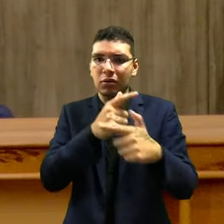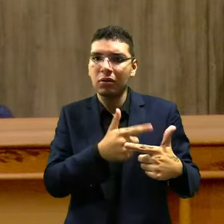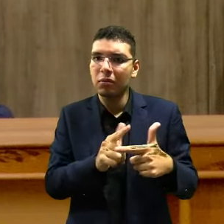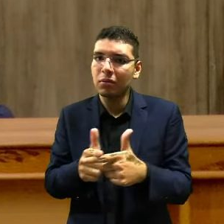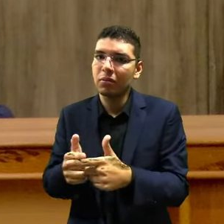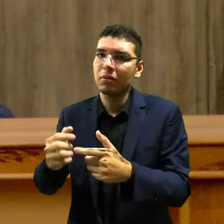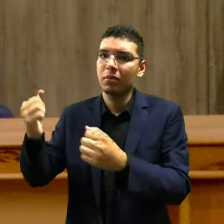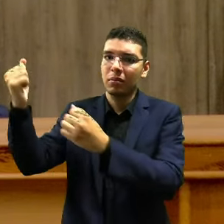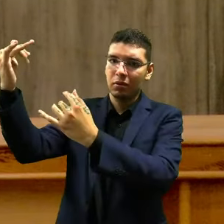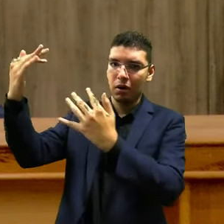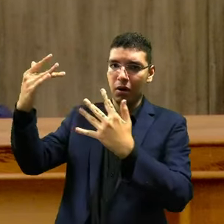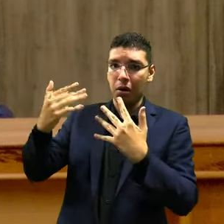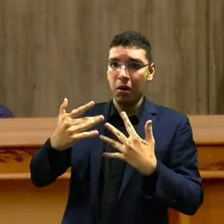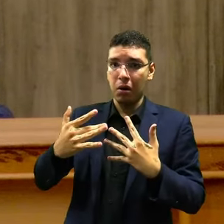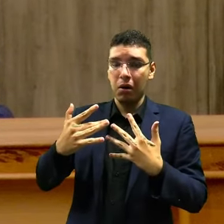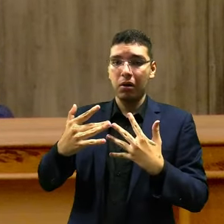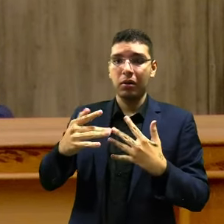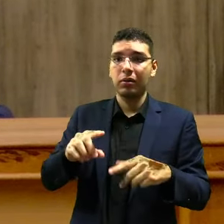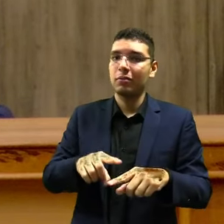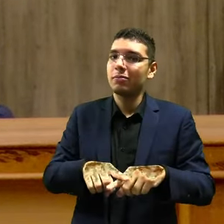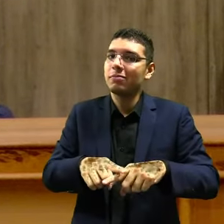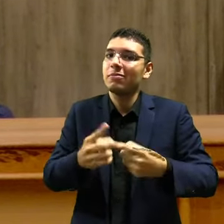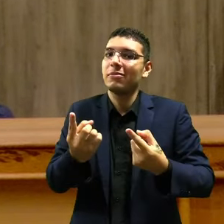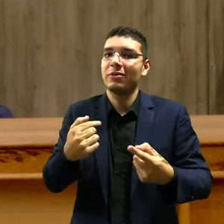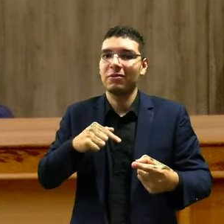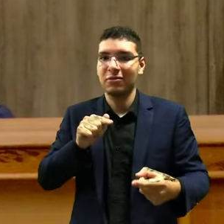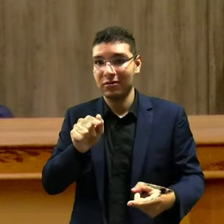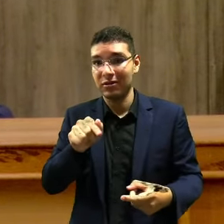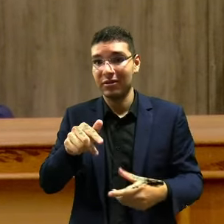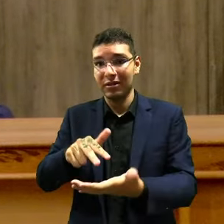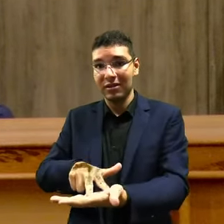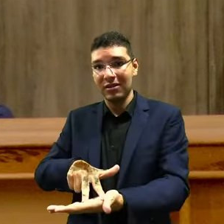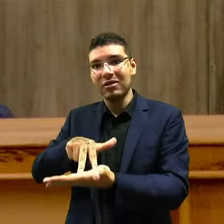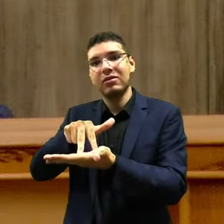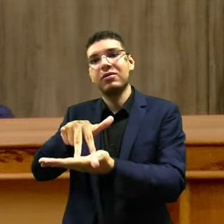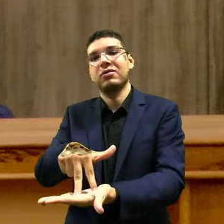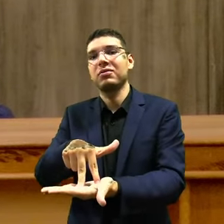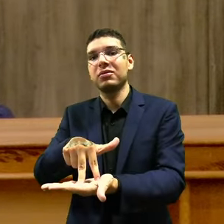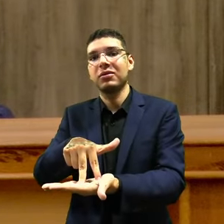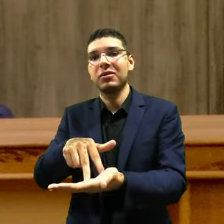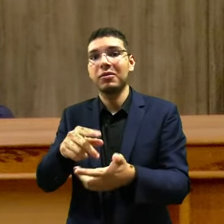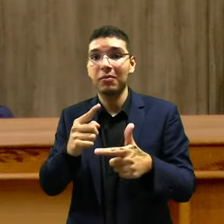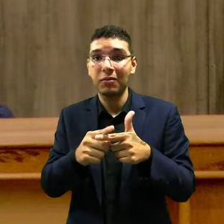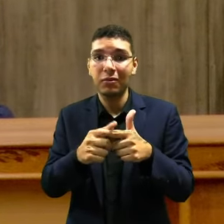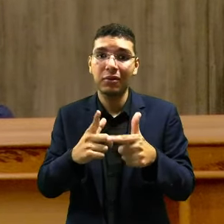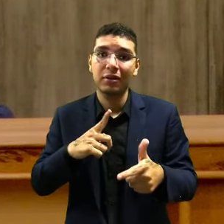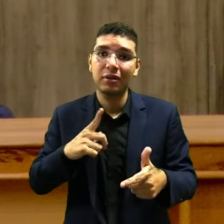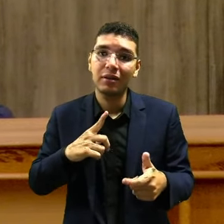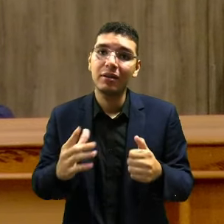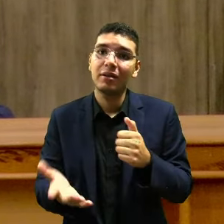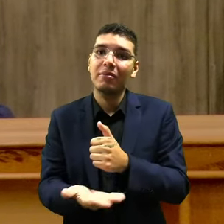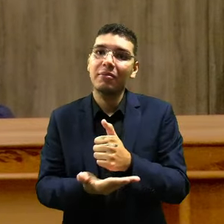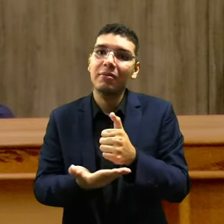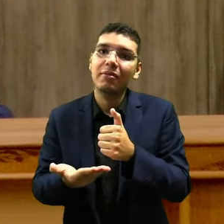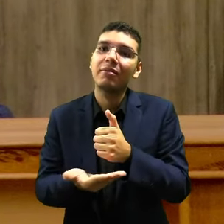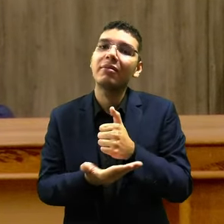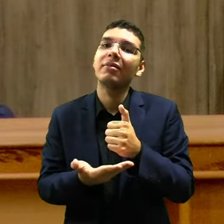levanta quem tem raiz aí Eita glória a Deus oh aleluia